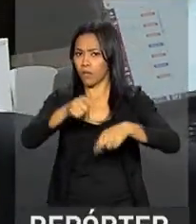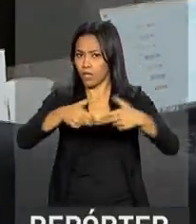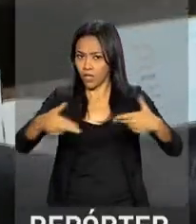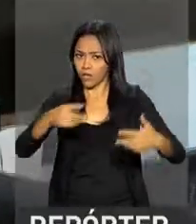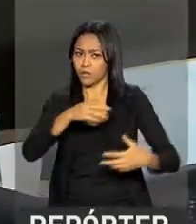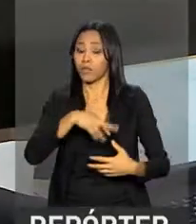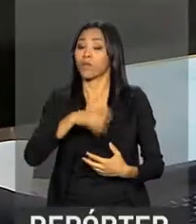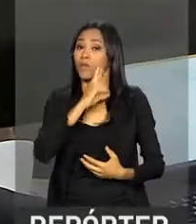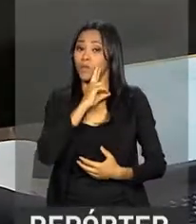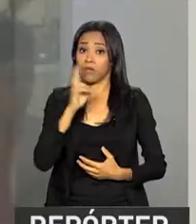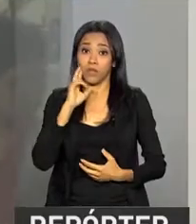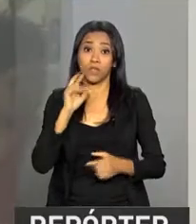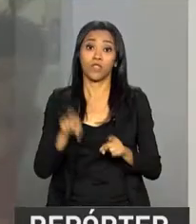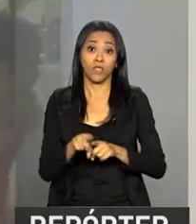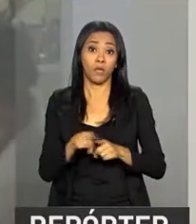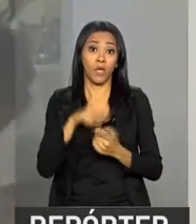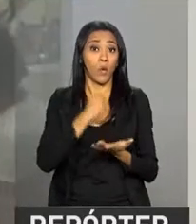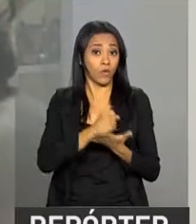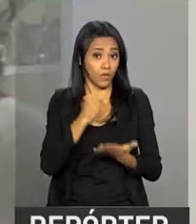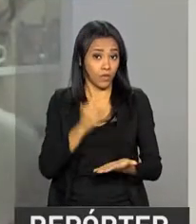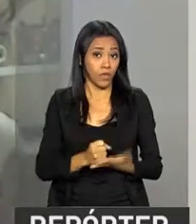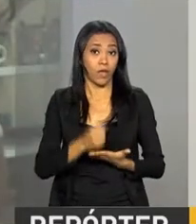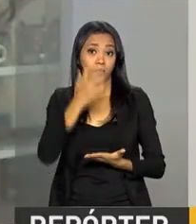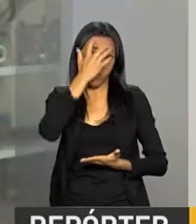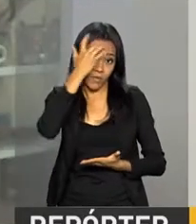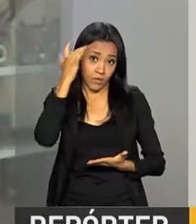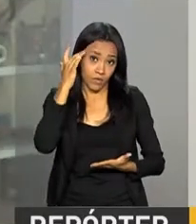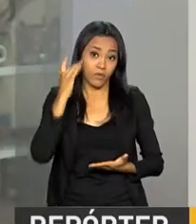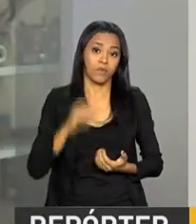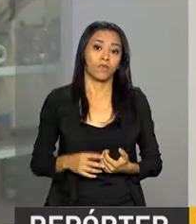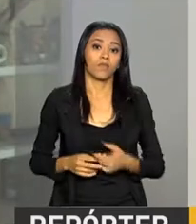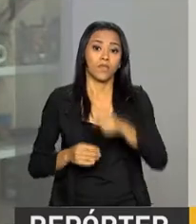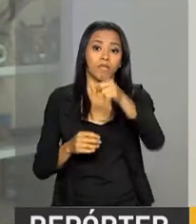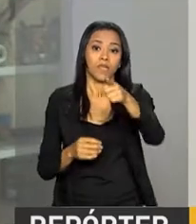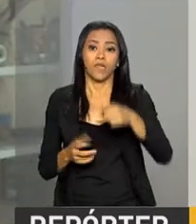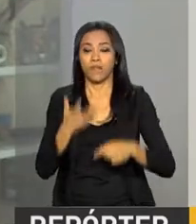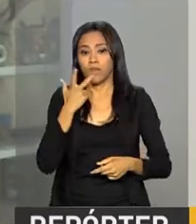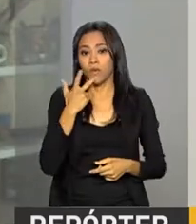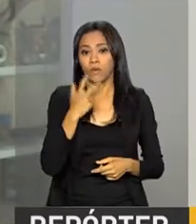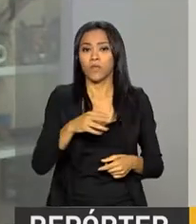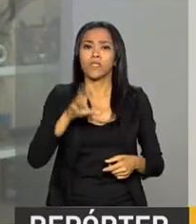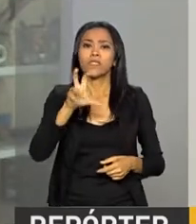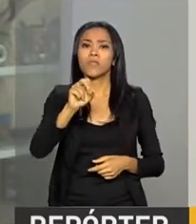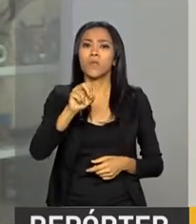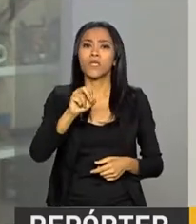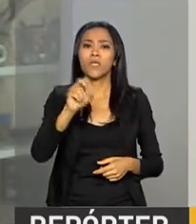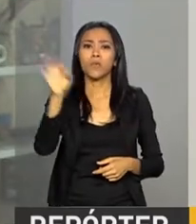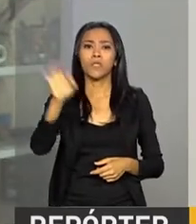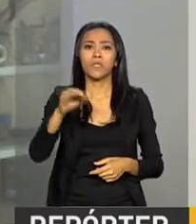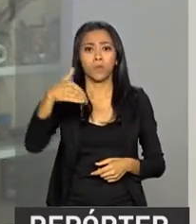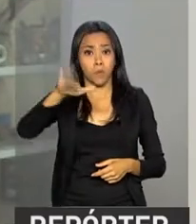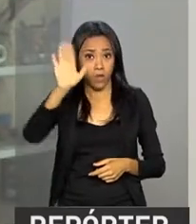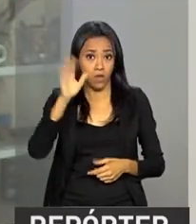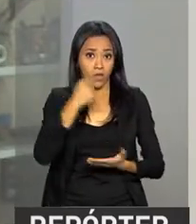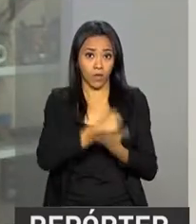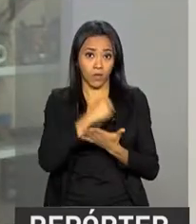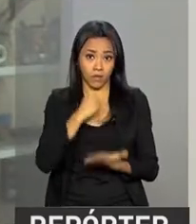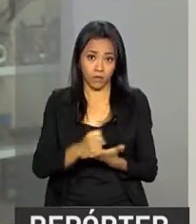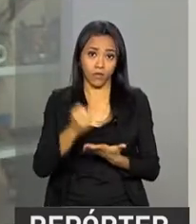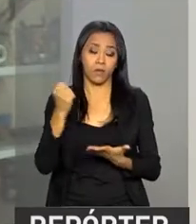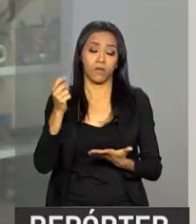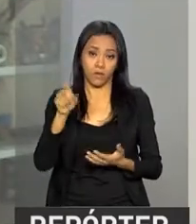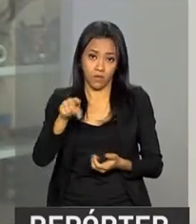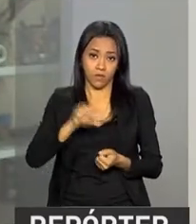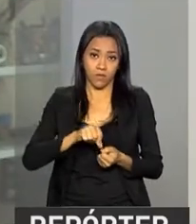contratação de funcionários expandimos nossa equipe que também é dono de 50% a mais de contratação nesse período então